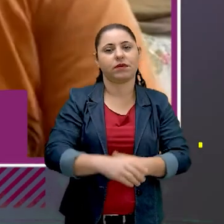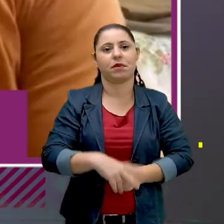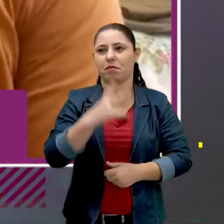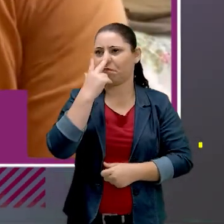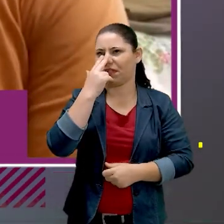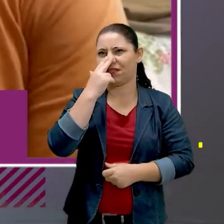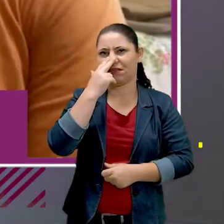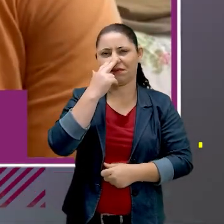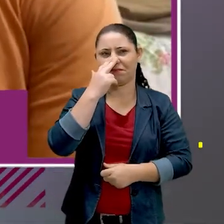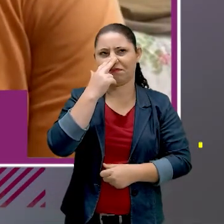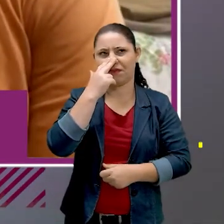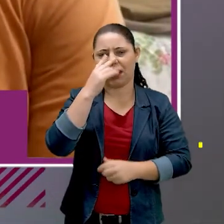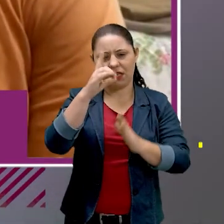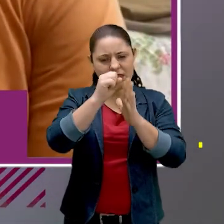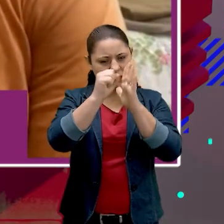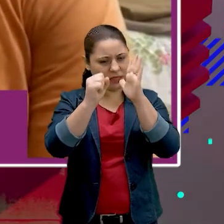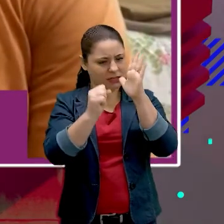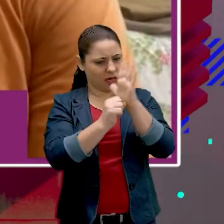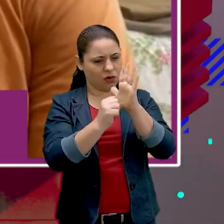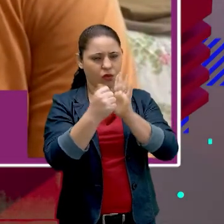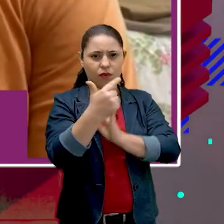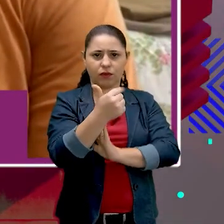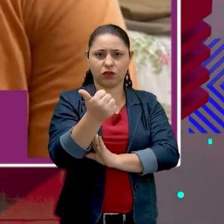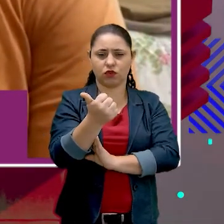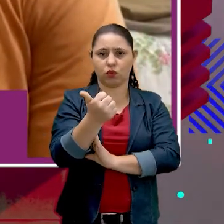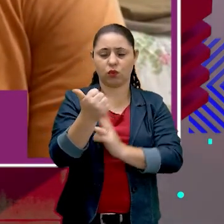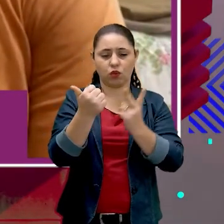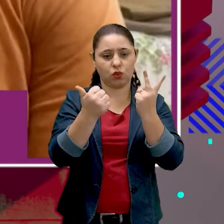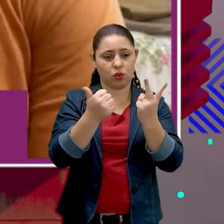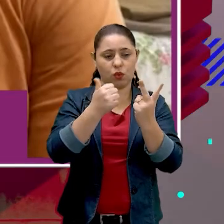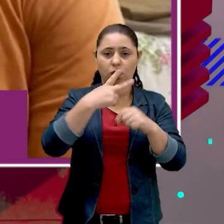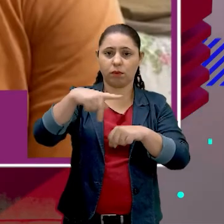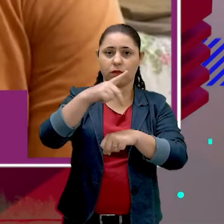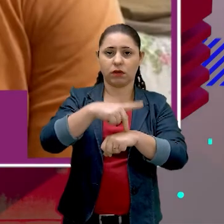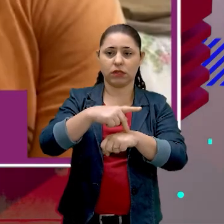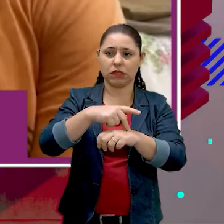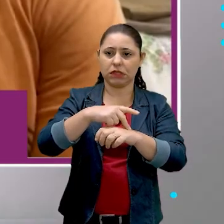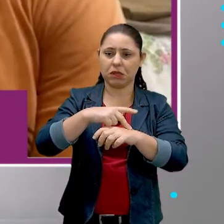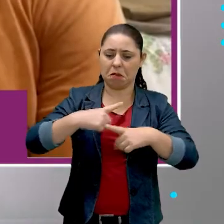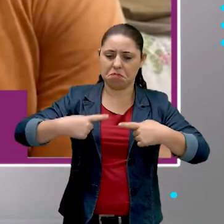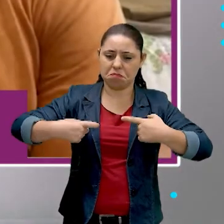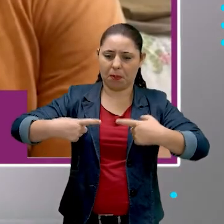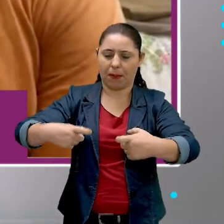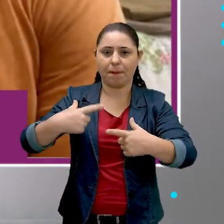até surreal, né? Você falar que você está no século XXI, 2 países brigando por território.